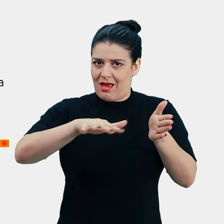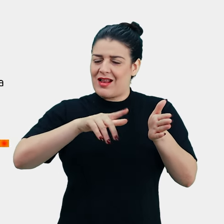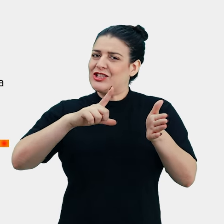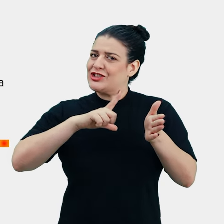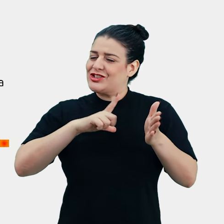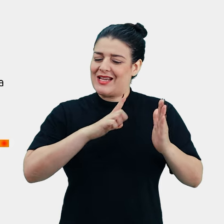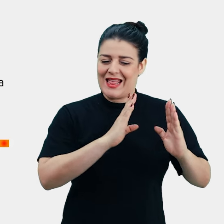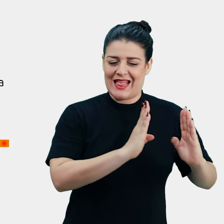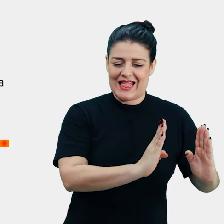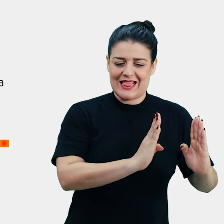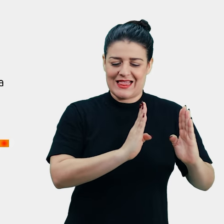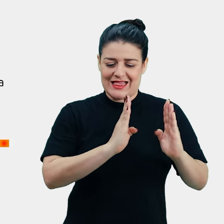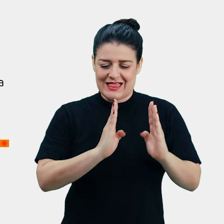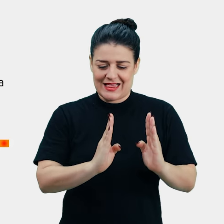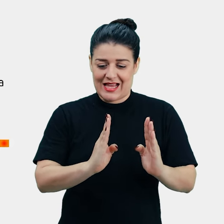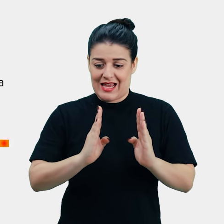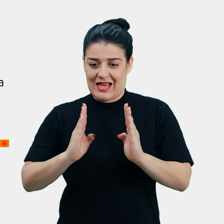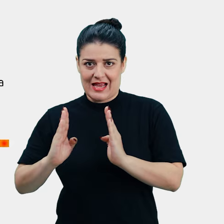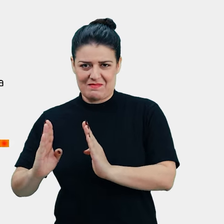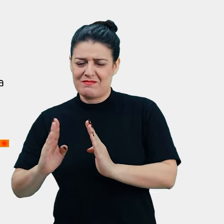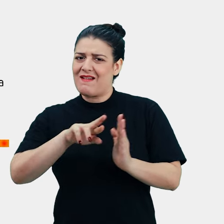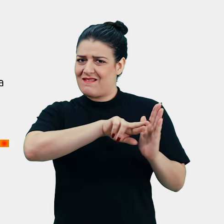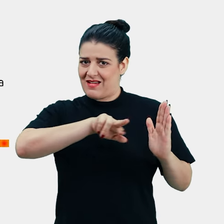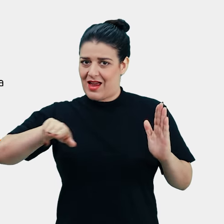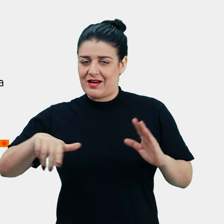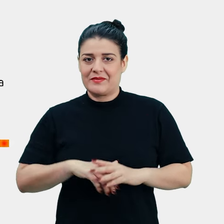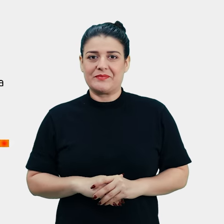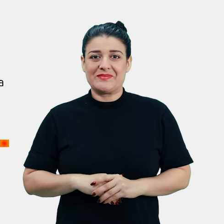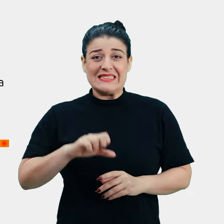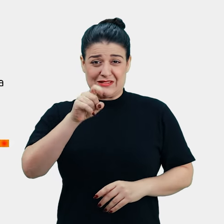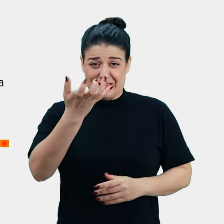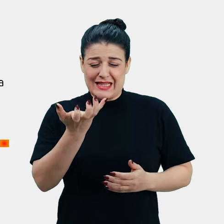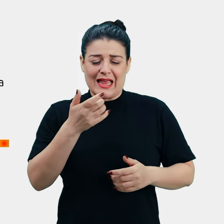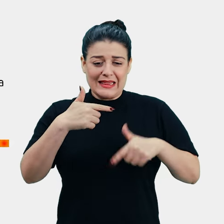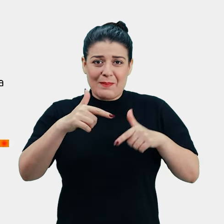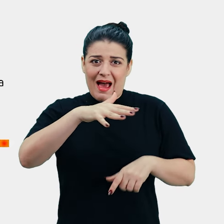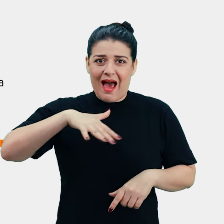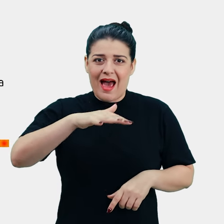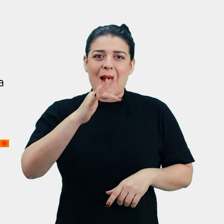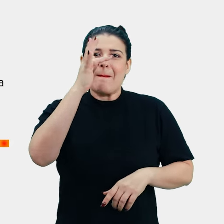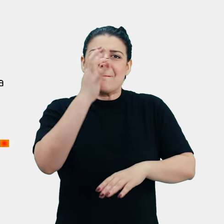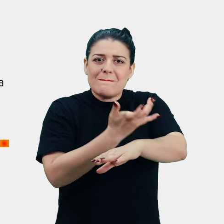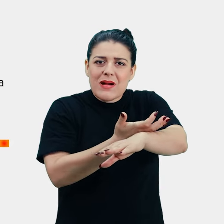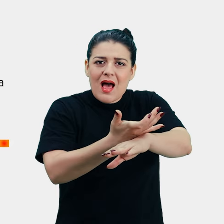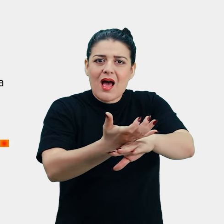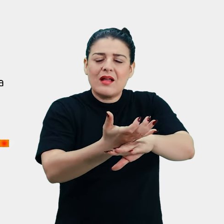etapas, né? Quando você decide trabalhar as plantas para em busca de substâncias, vai